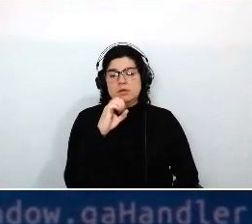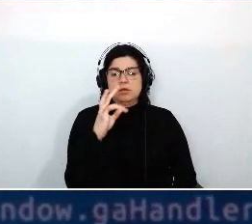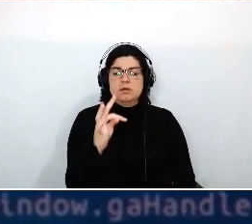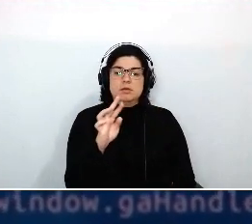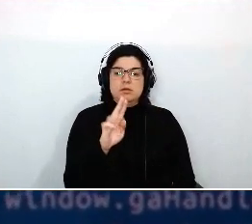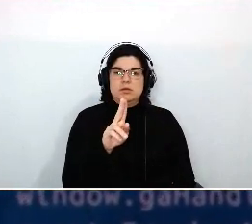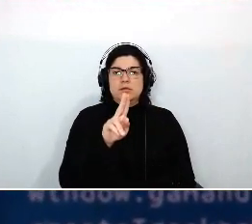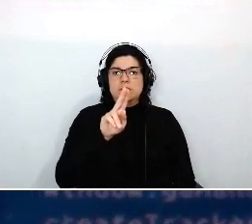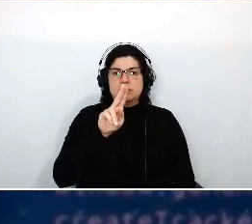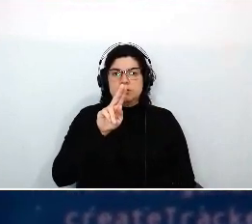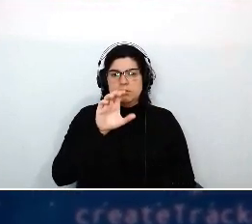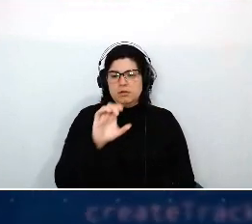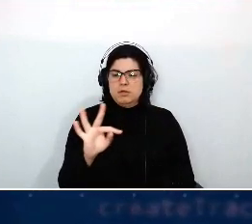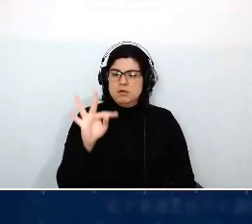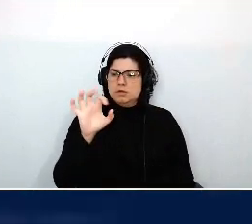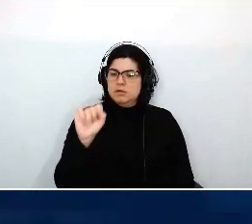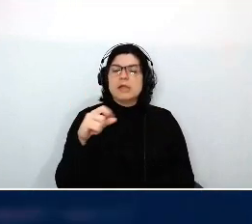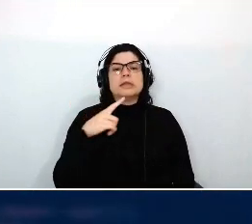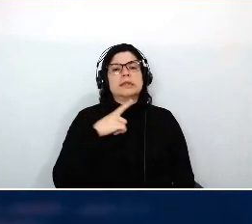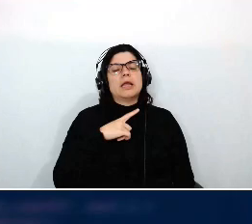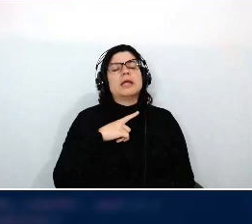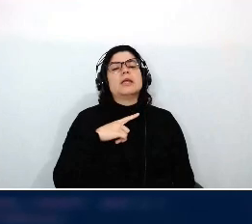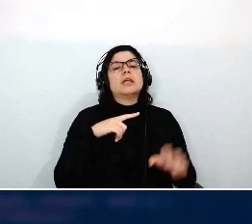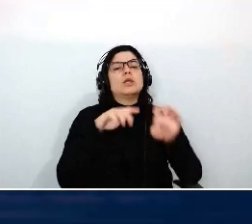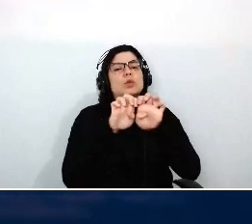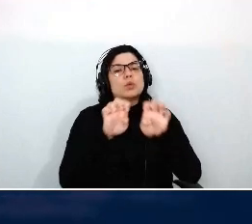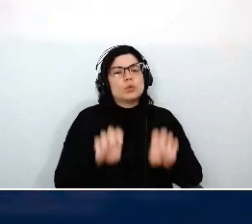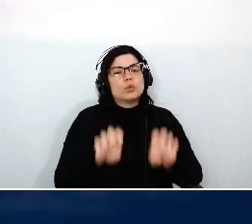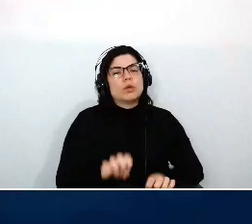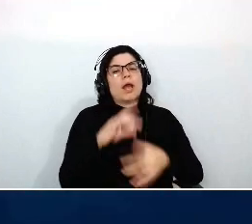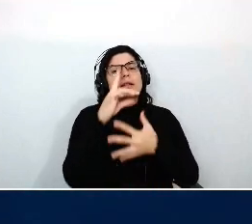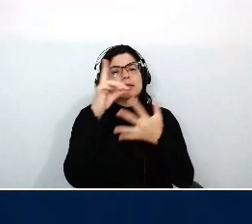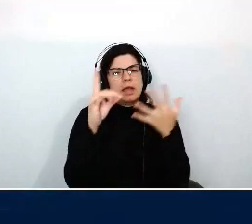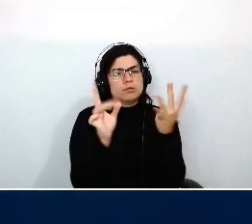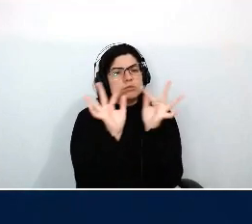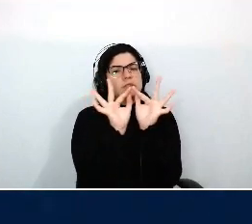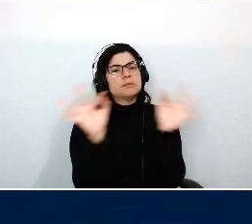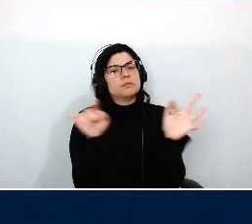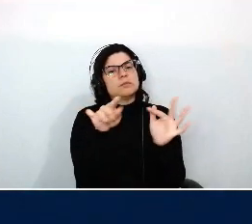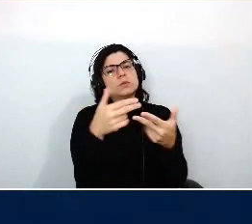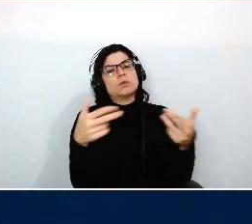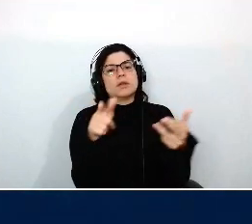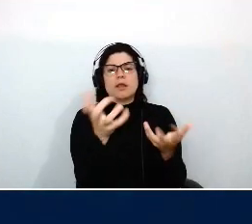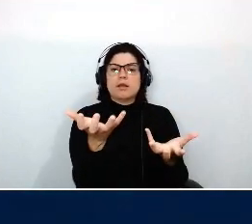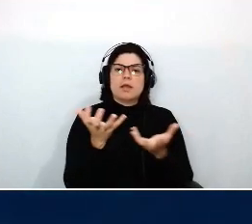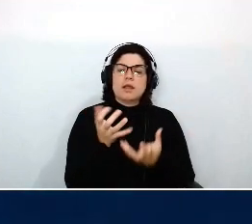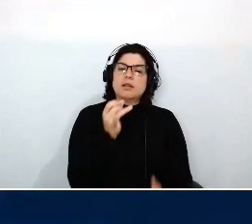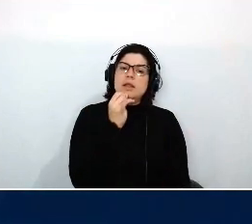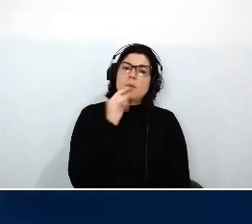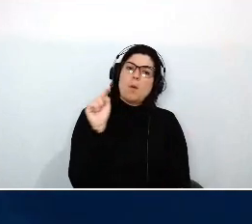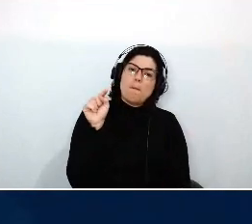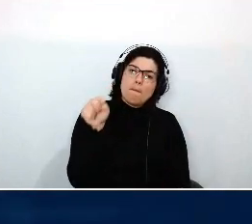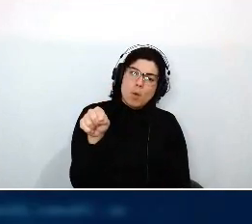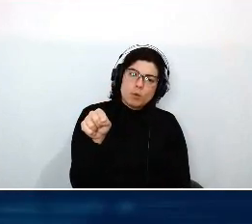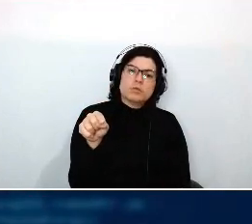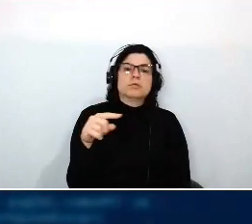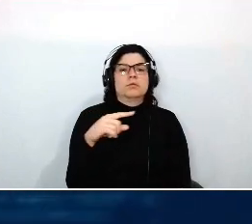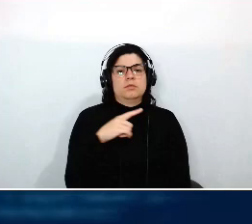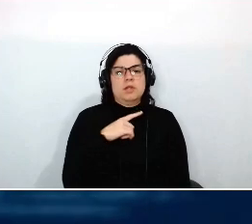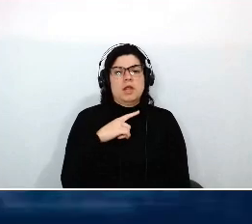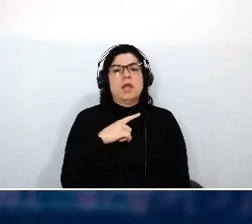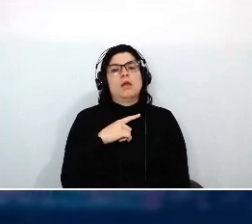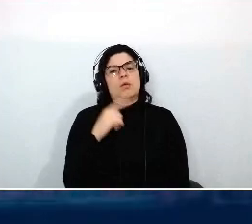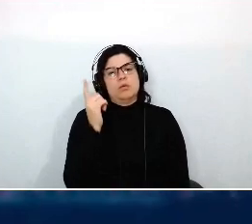uma estrutura de dados bem simples, né? De coisas mínimas que você quer, tipo um ponto que tem sempre x e y, e você acessa depois com